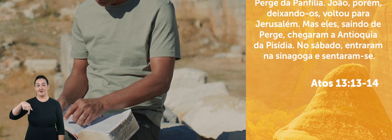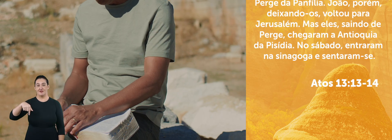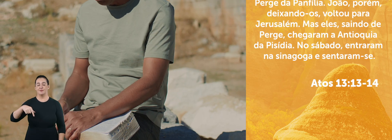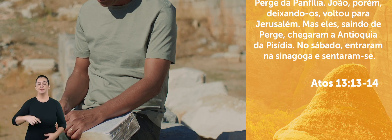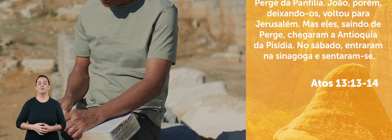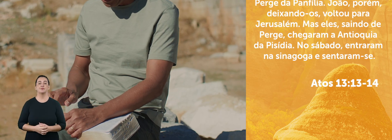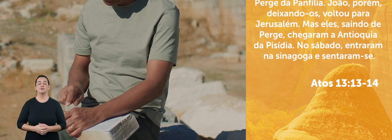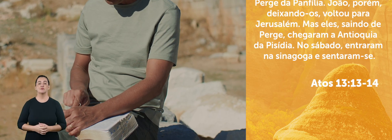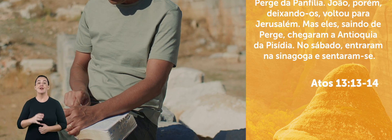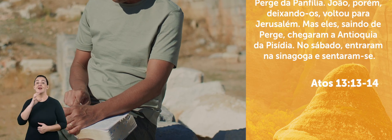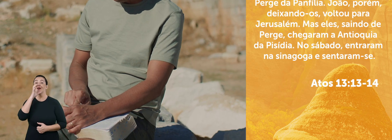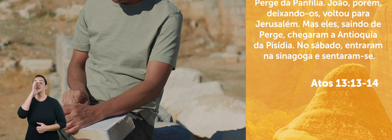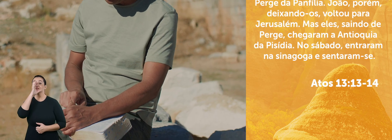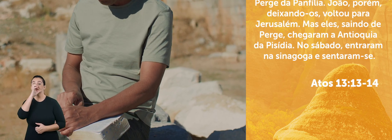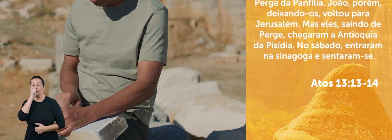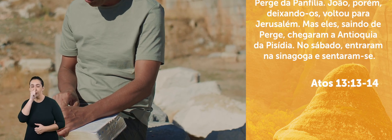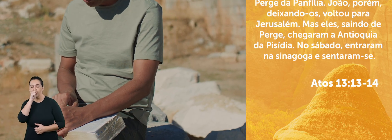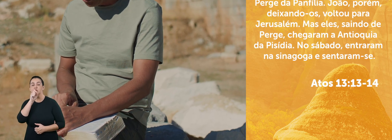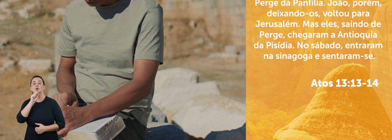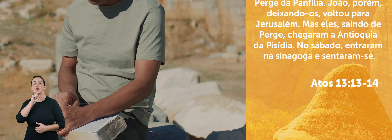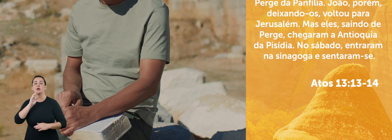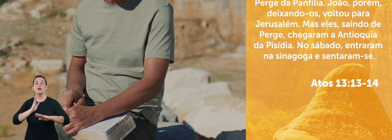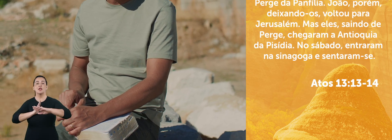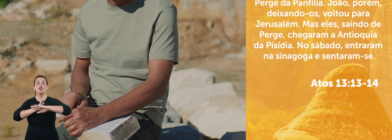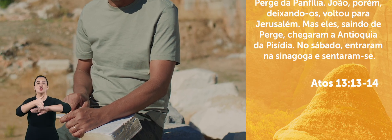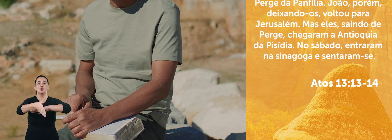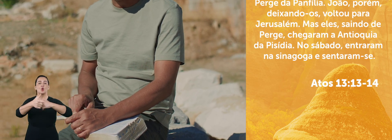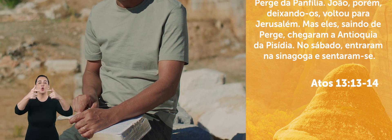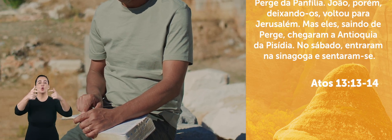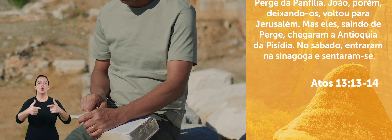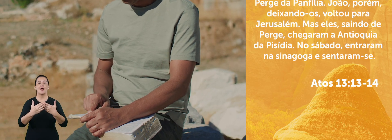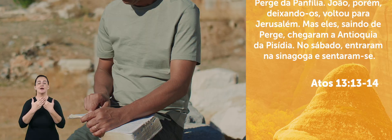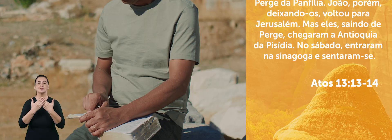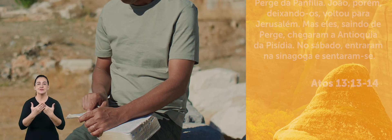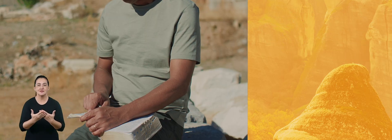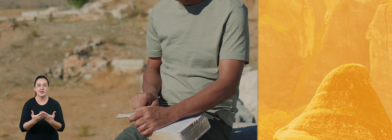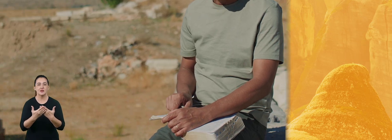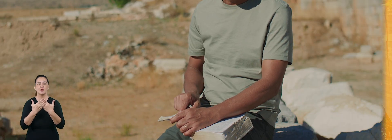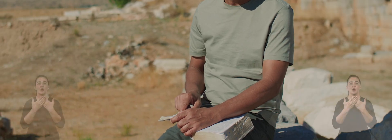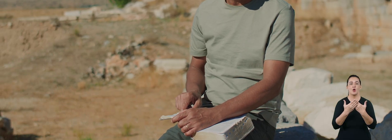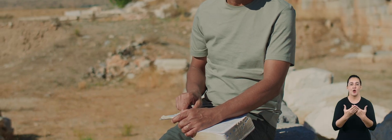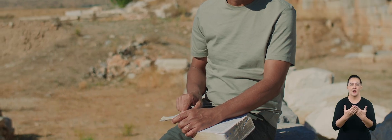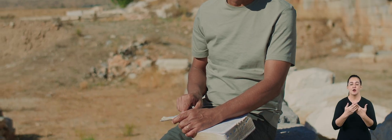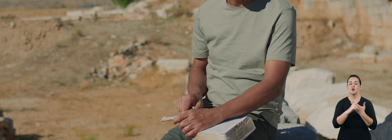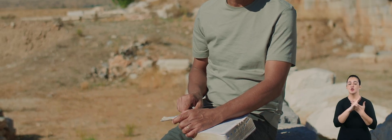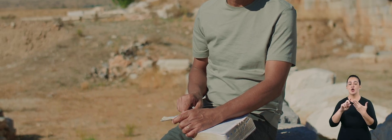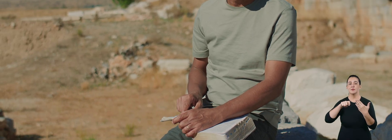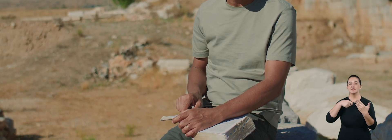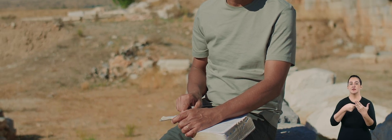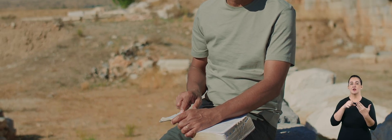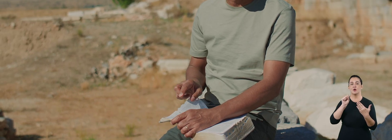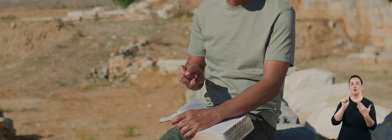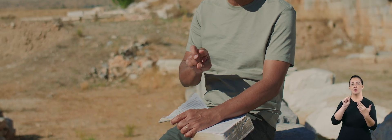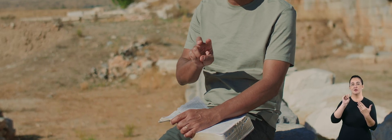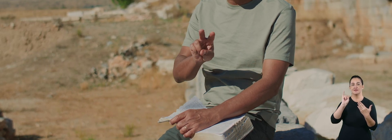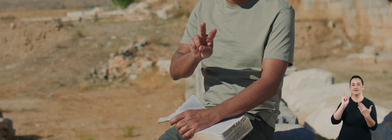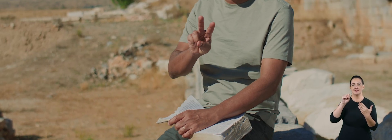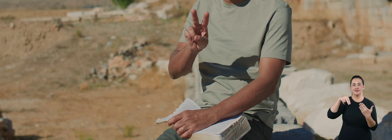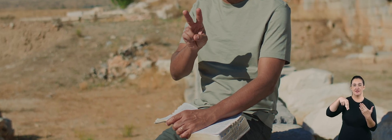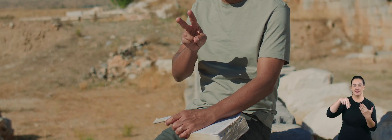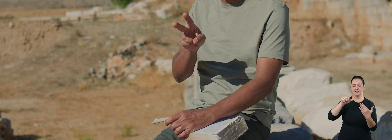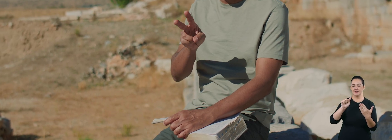No sábado, entraram na sinagoga e sentaram-se. Hoje não vai dar tempo de eu mostrar para você os